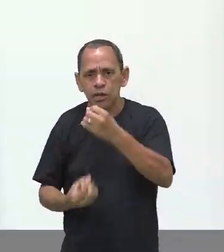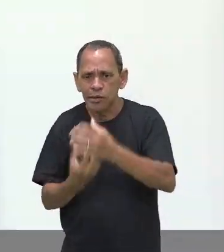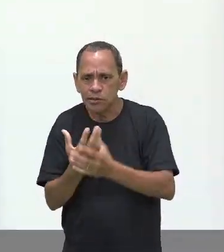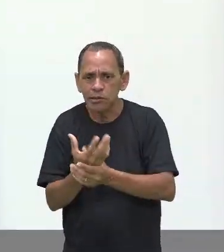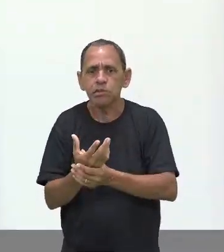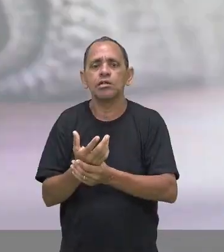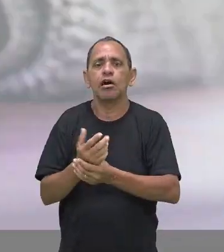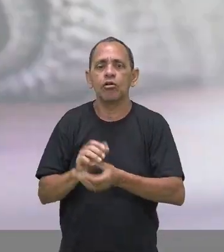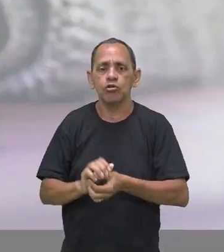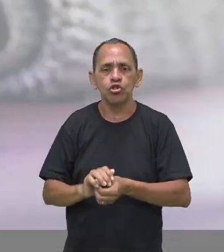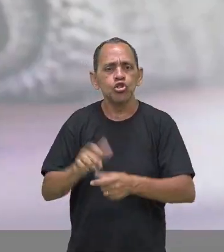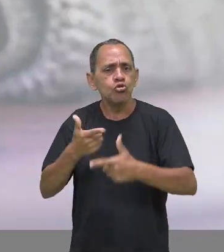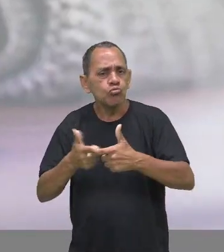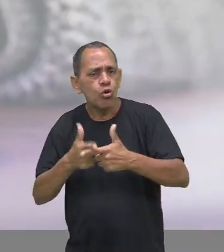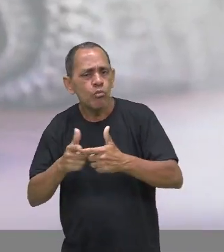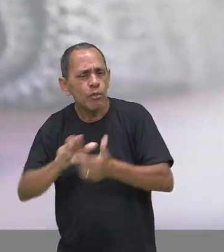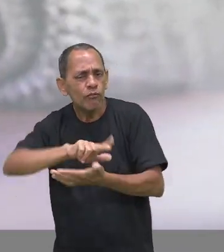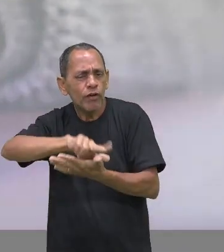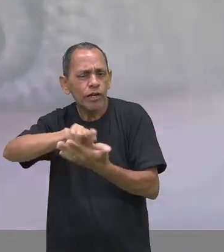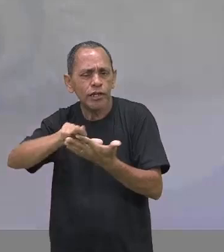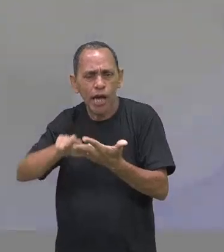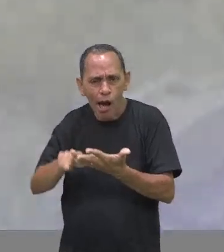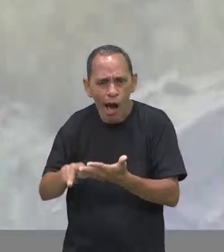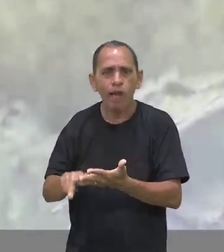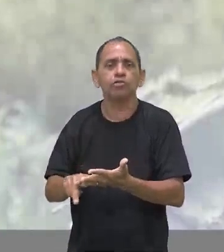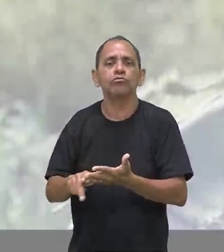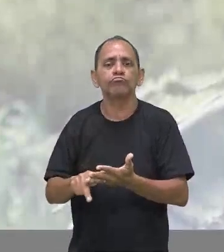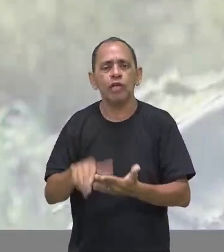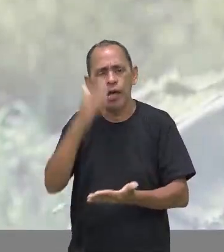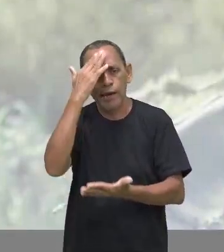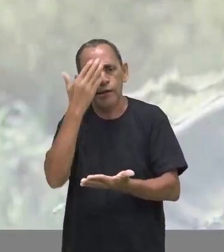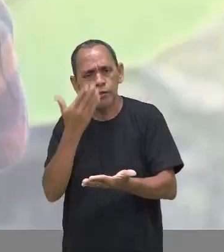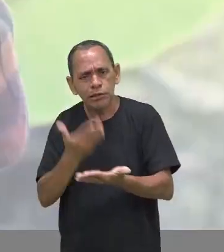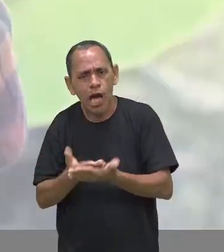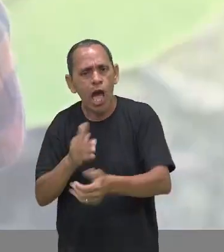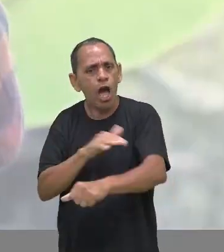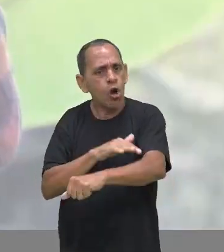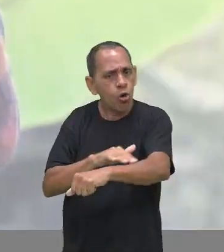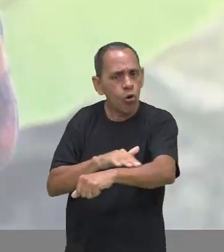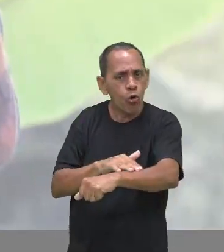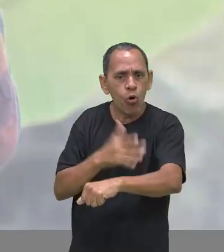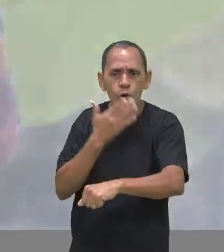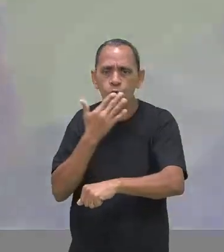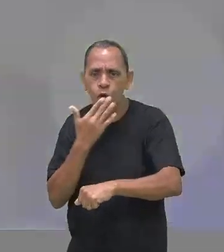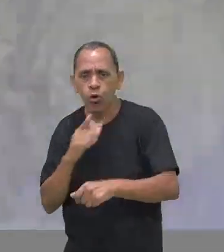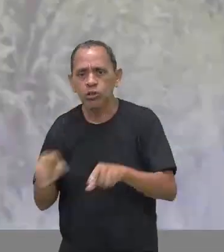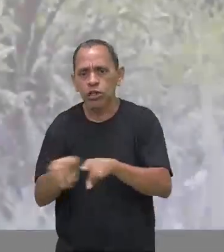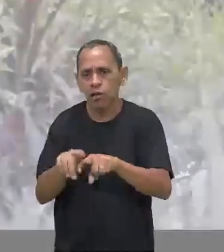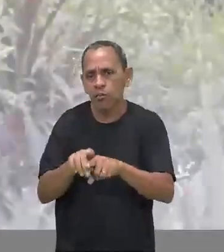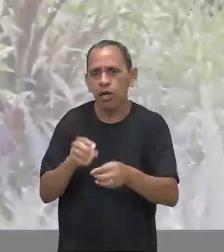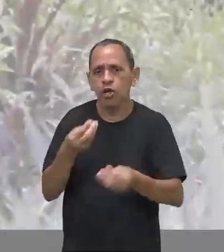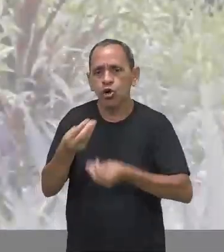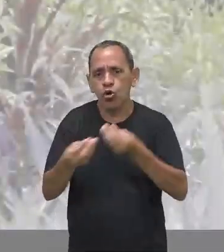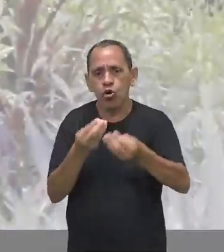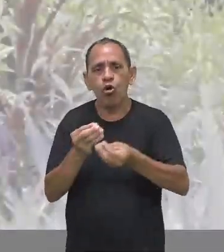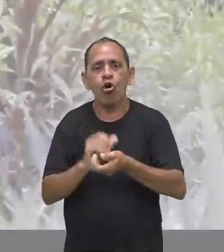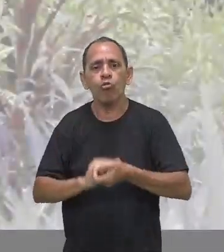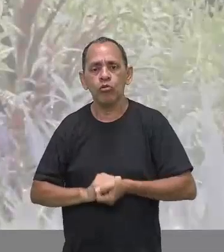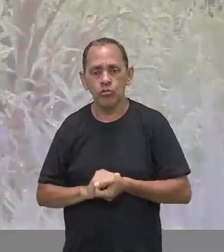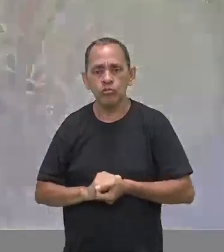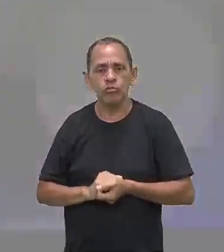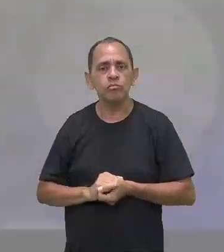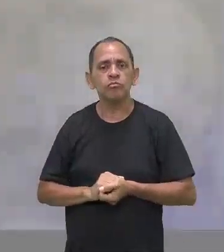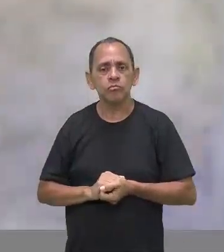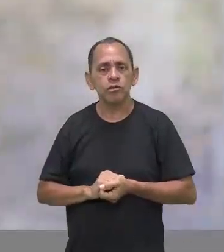Misturo raça, credo e cor. Um povo forte e lutador que resistiu tantas